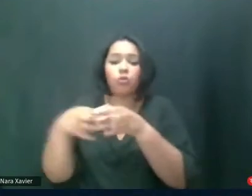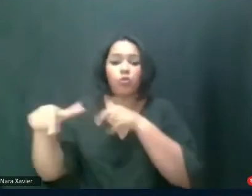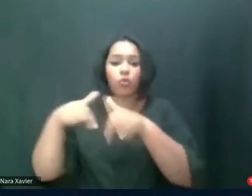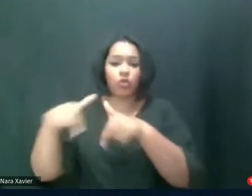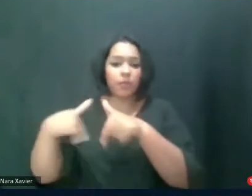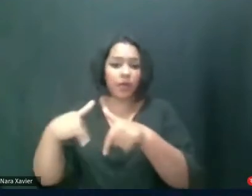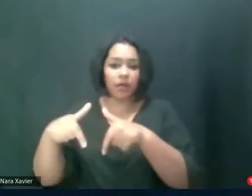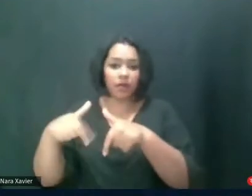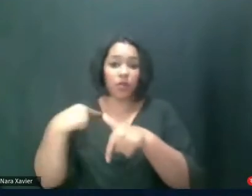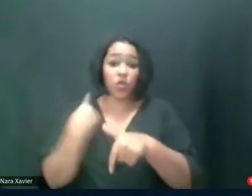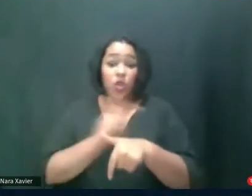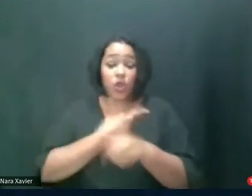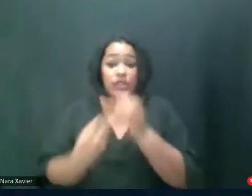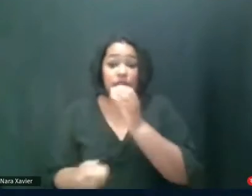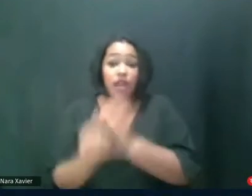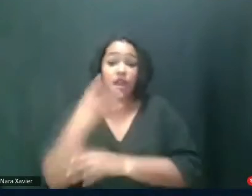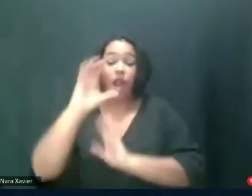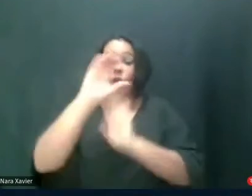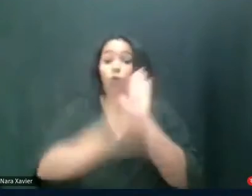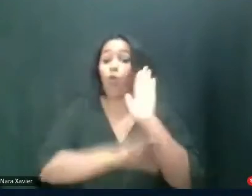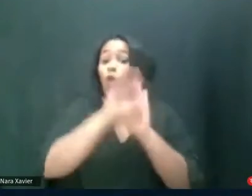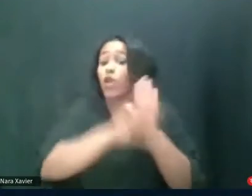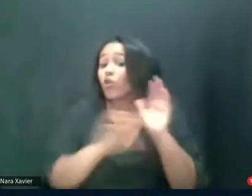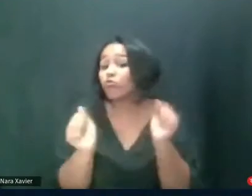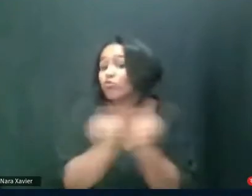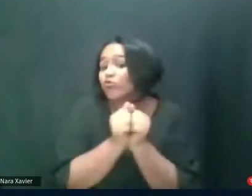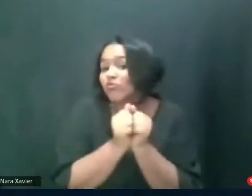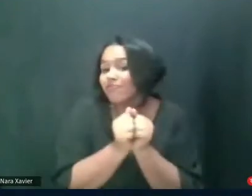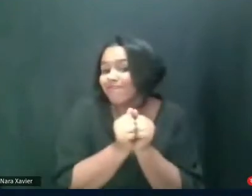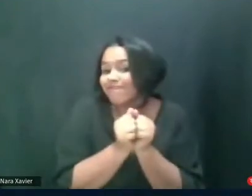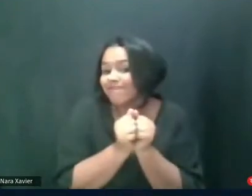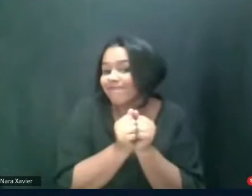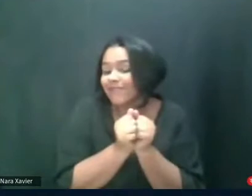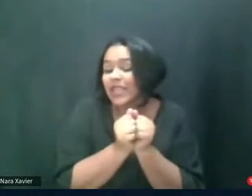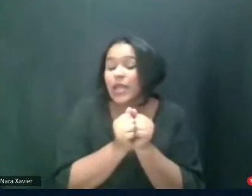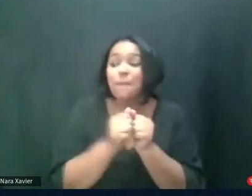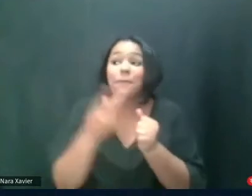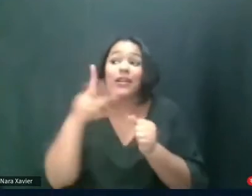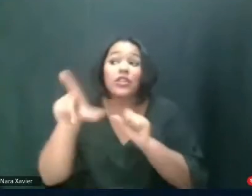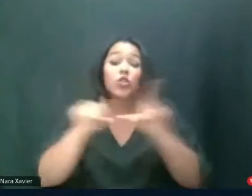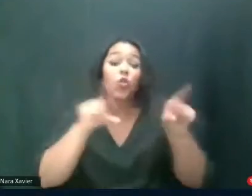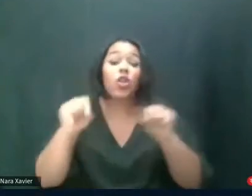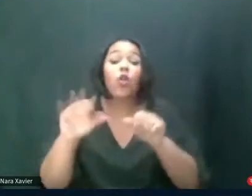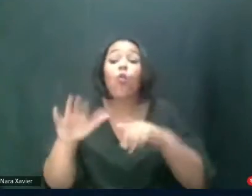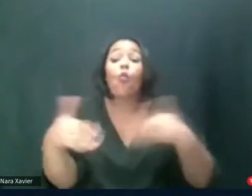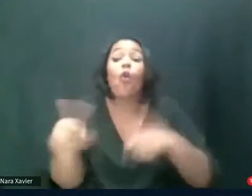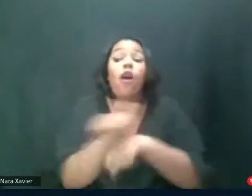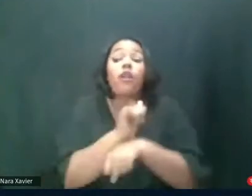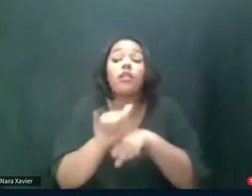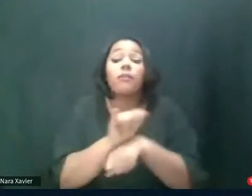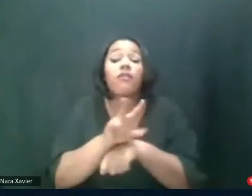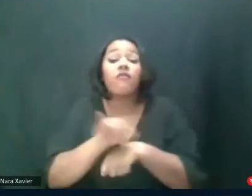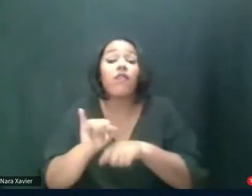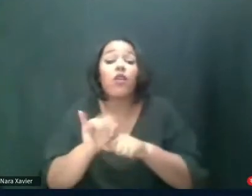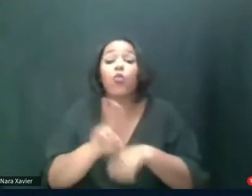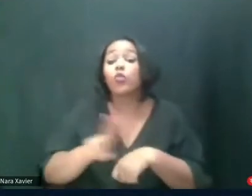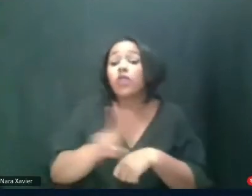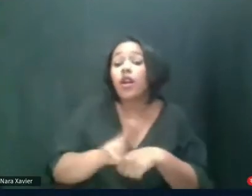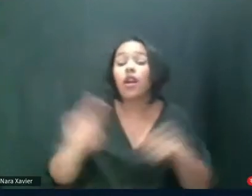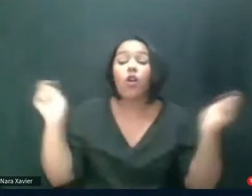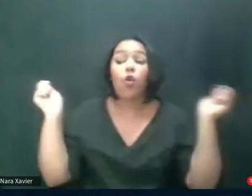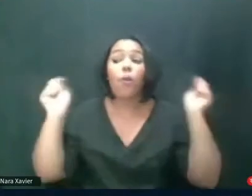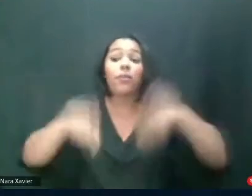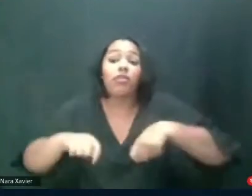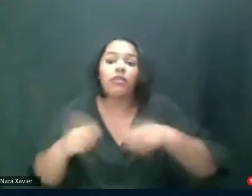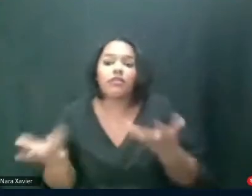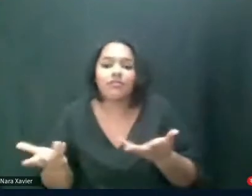gente construir um currículo juntos, para a gente decidir qual abordagem de competência a gente vai utilizar, a gente vai desenvolver.